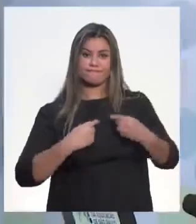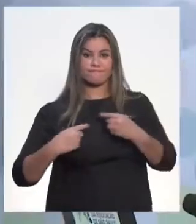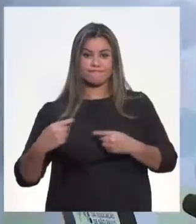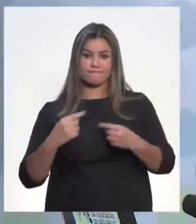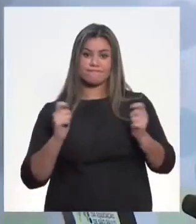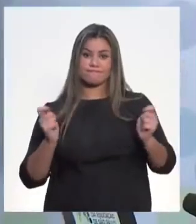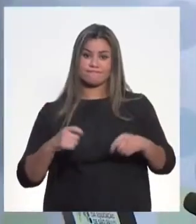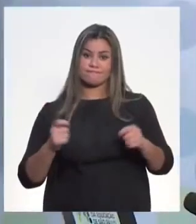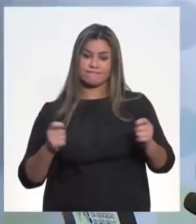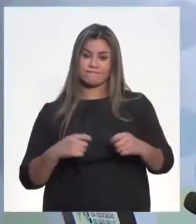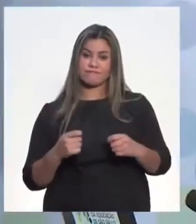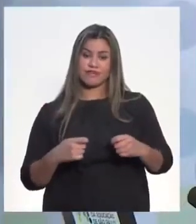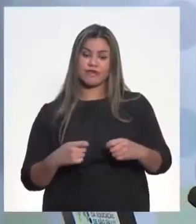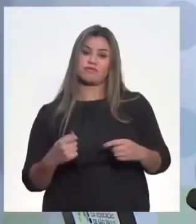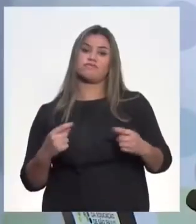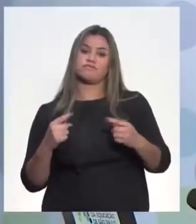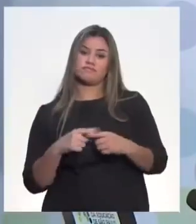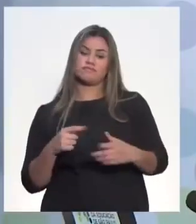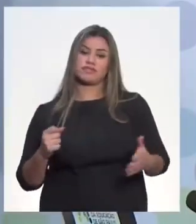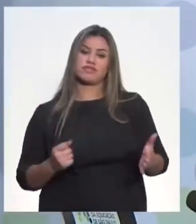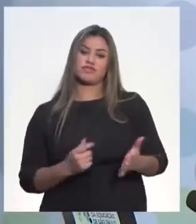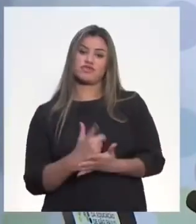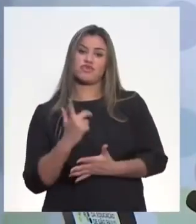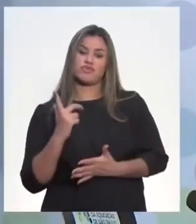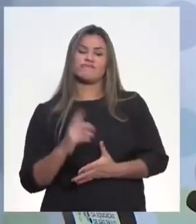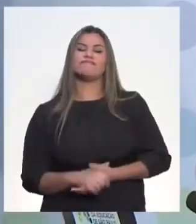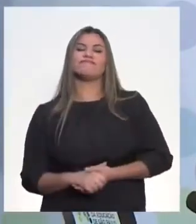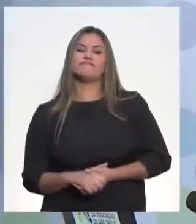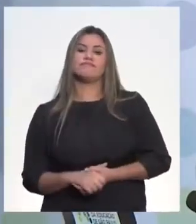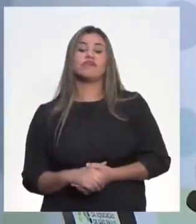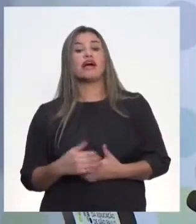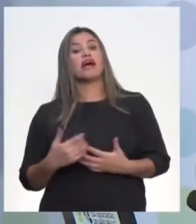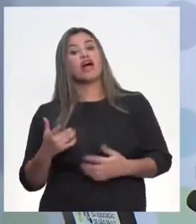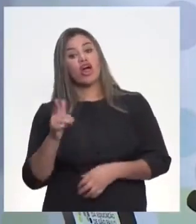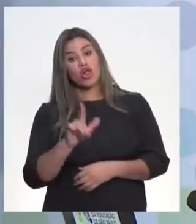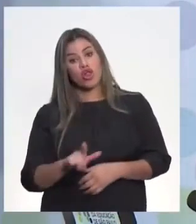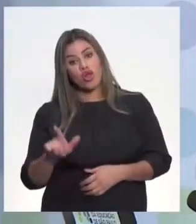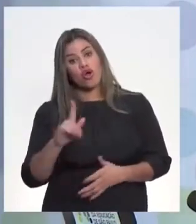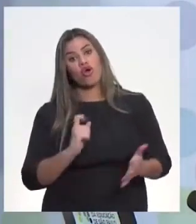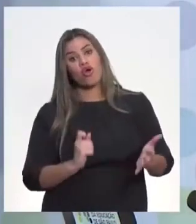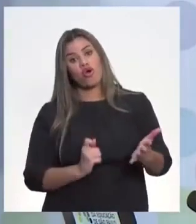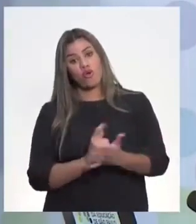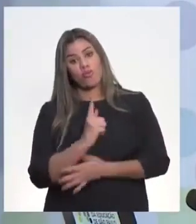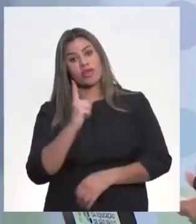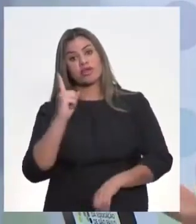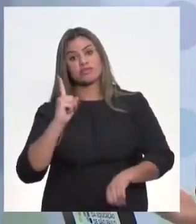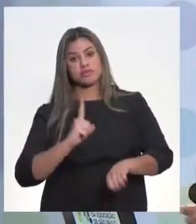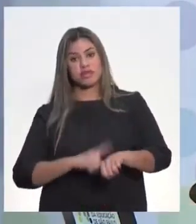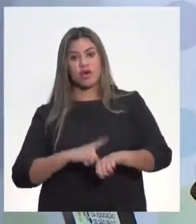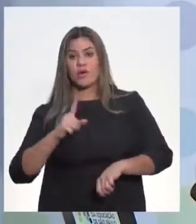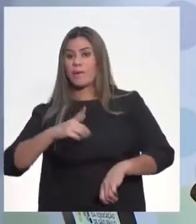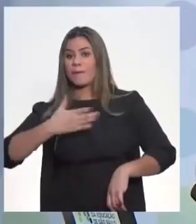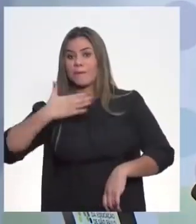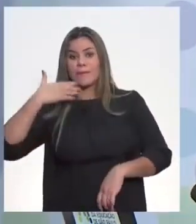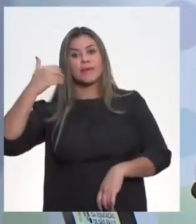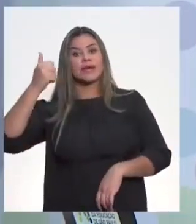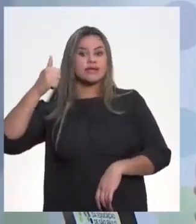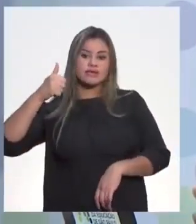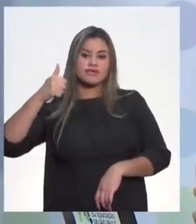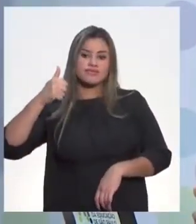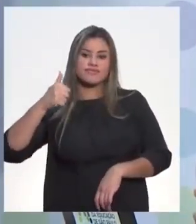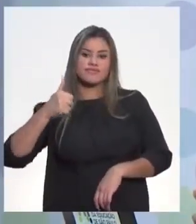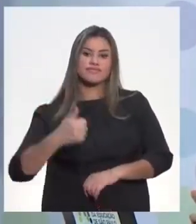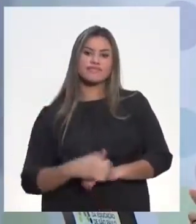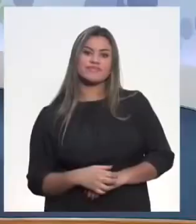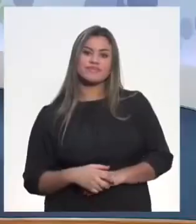gente vai fazer uma aquisição, correto? Lógico que o parcelamento sem juros é sempre a melhor pedida, né? Que